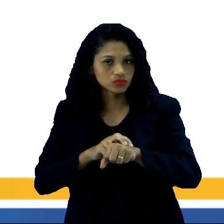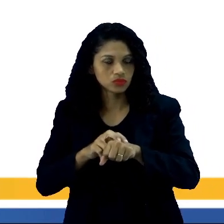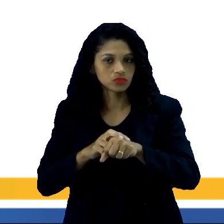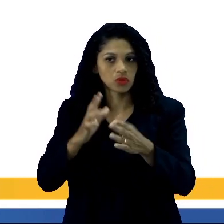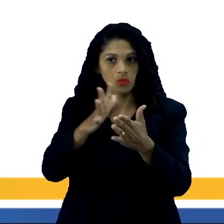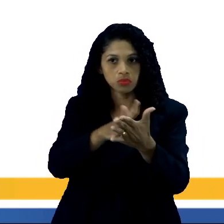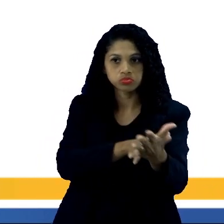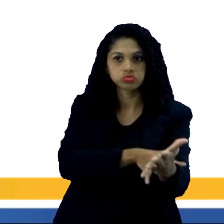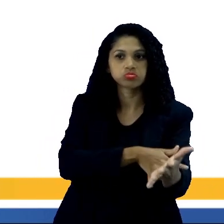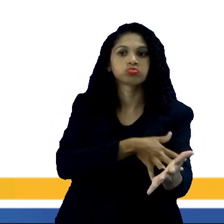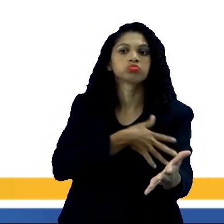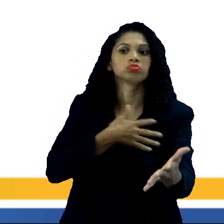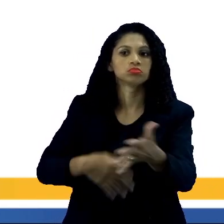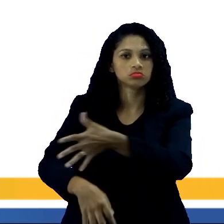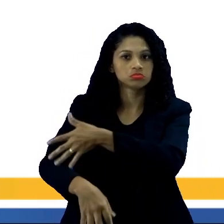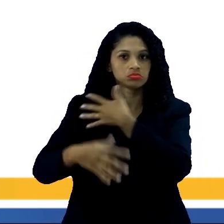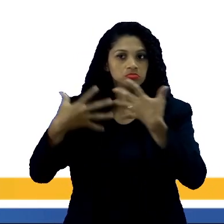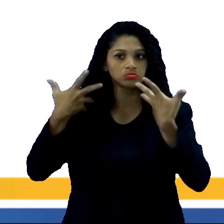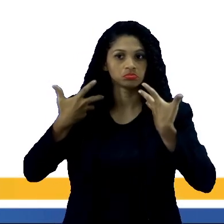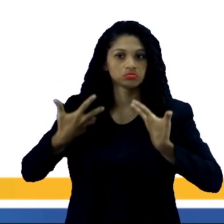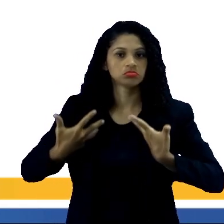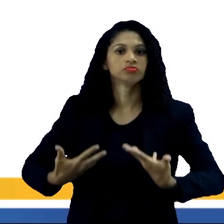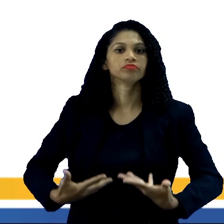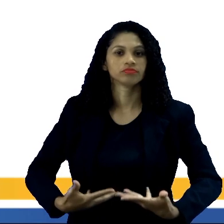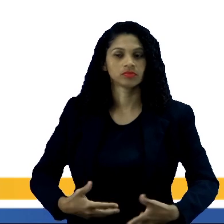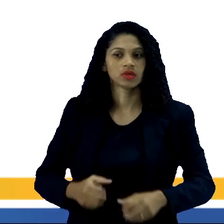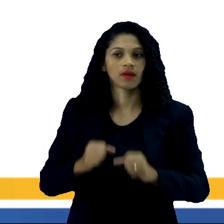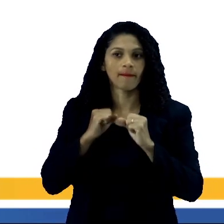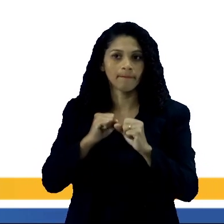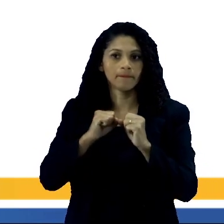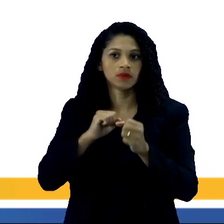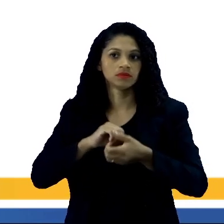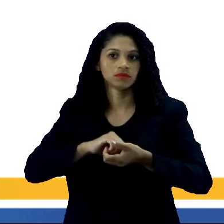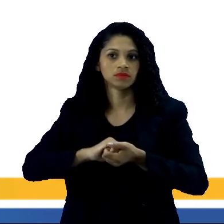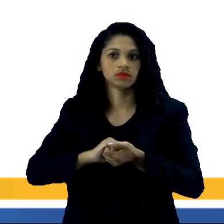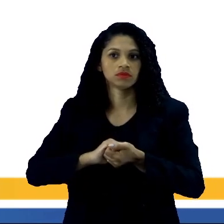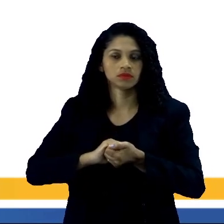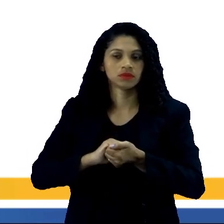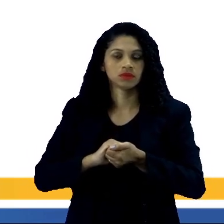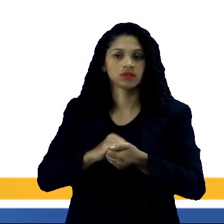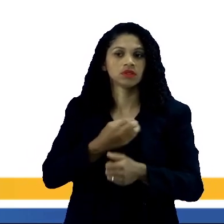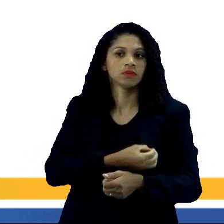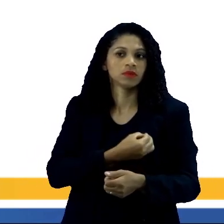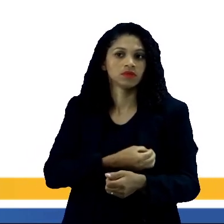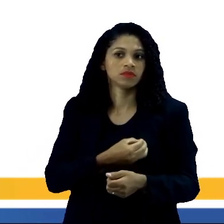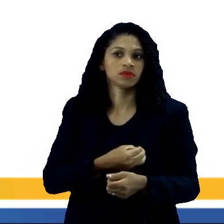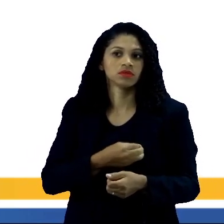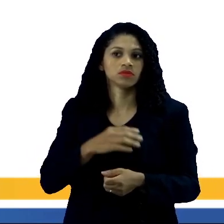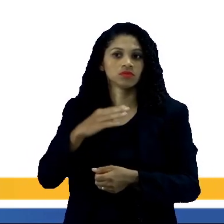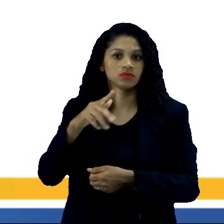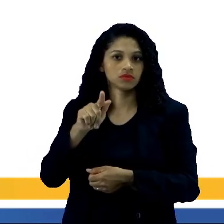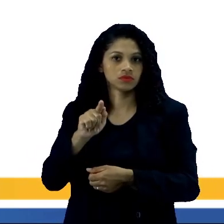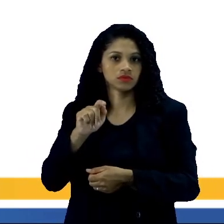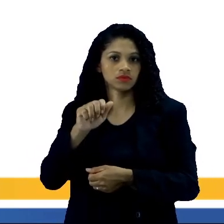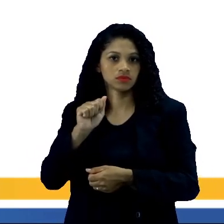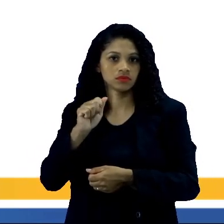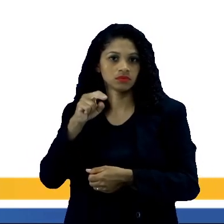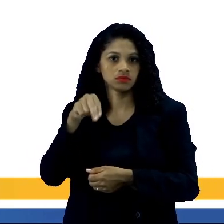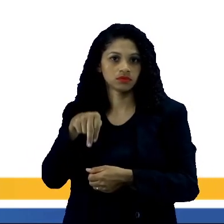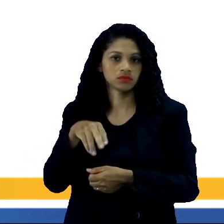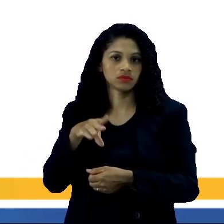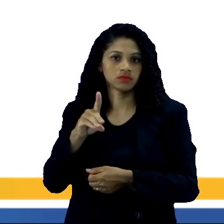corpo, que pode ser tanto os cranianos como os espinhais, e temos também a participação dos gânglios, que é onde a gente vai observar a questão